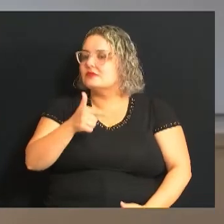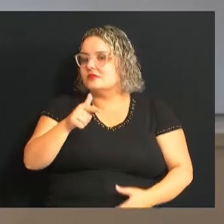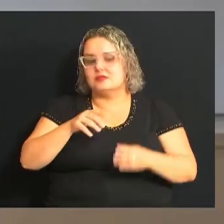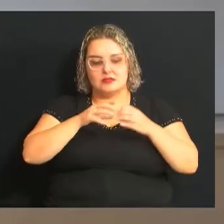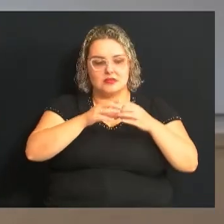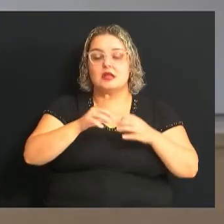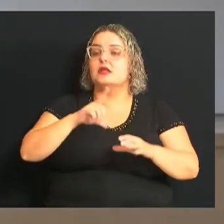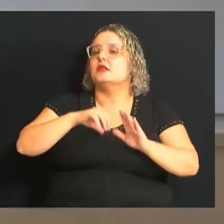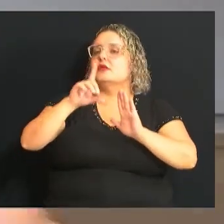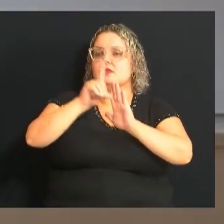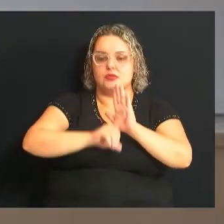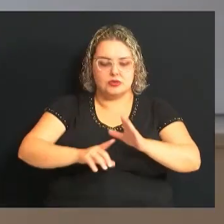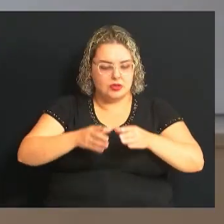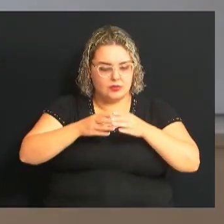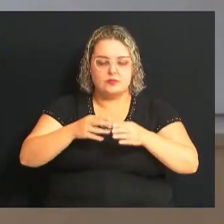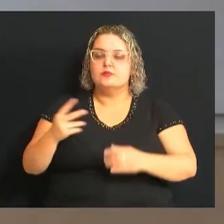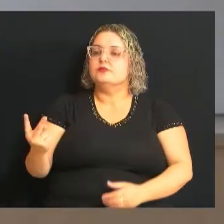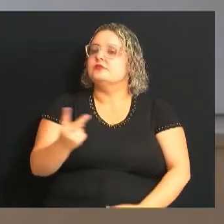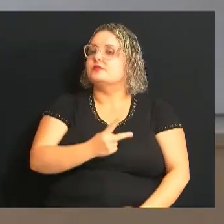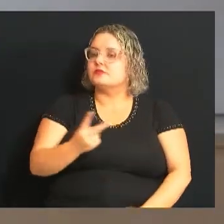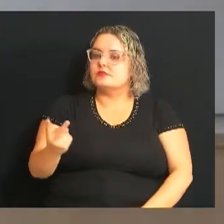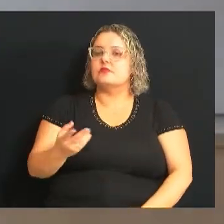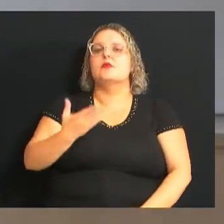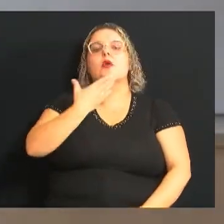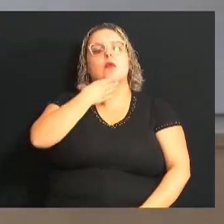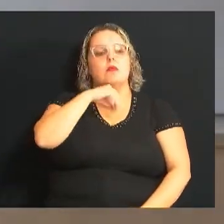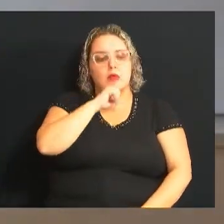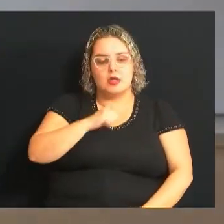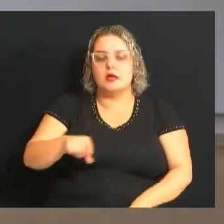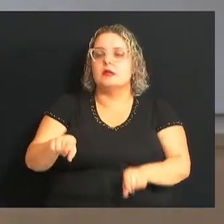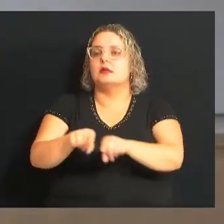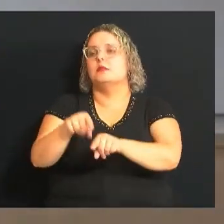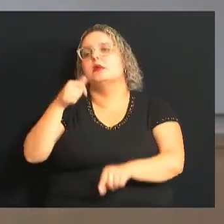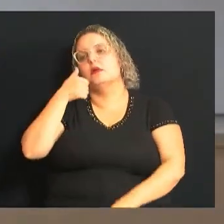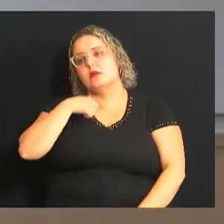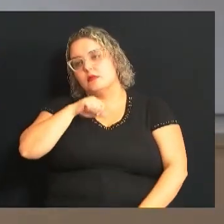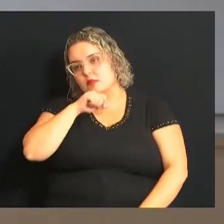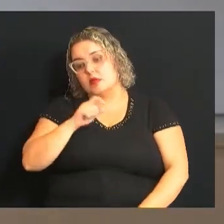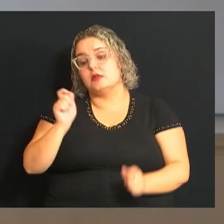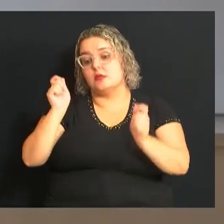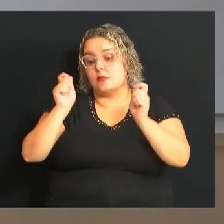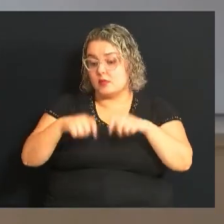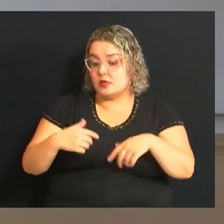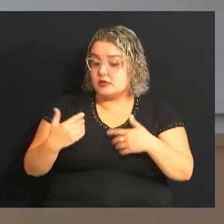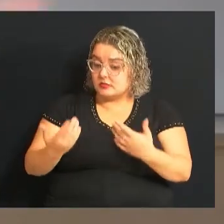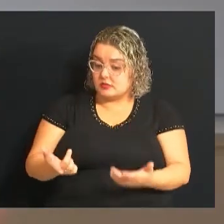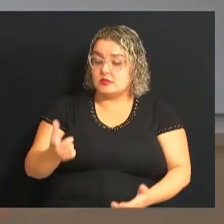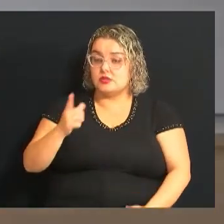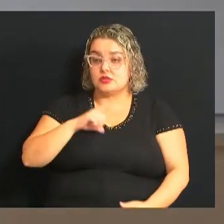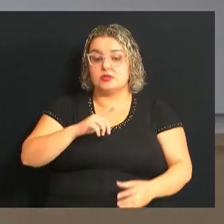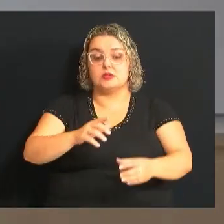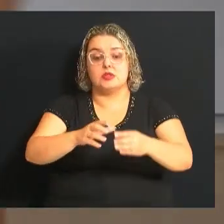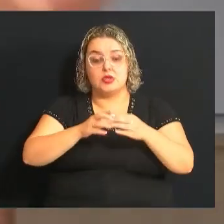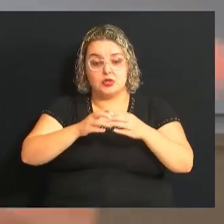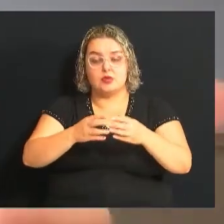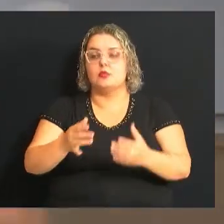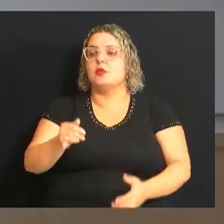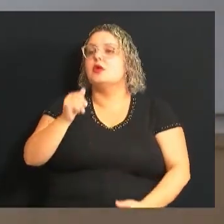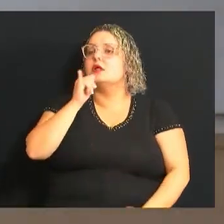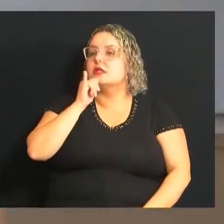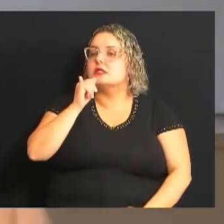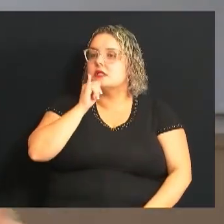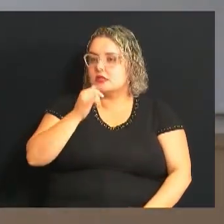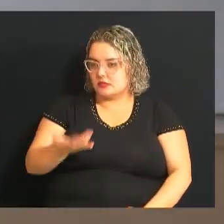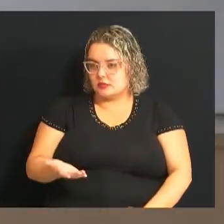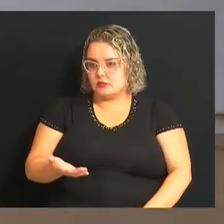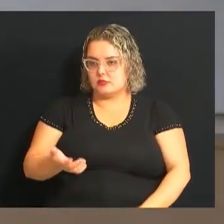direito à convivência com os dois, com o pai e com a mãe. Então, a possibilidade de ter a convivência, por exemplo, por